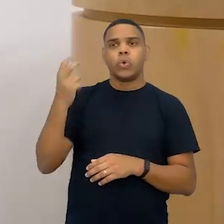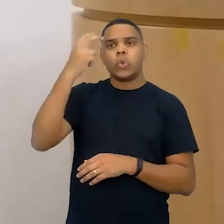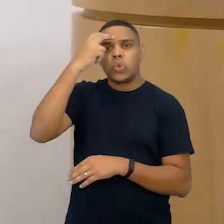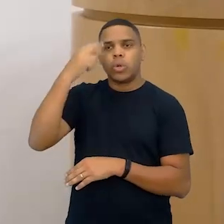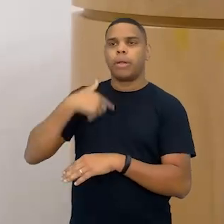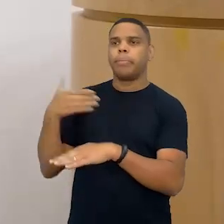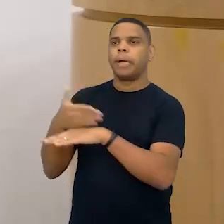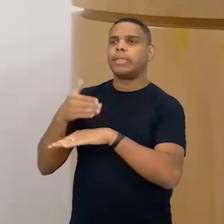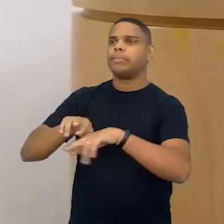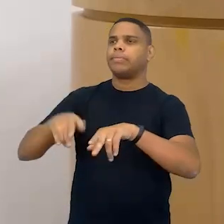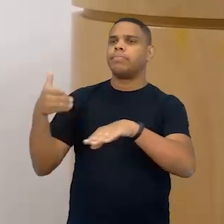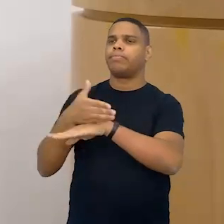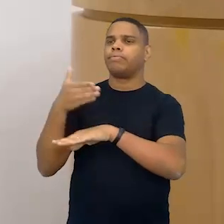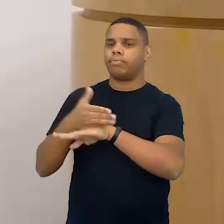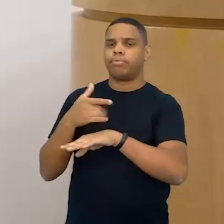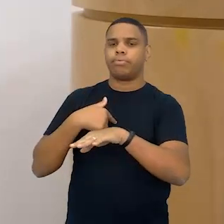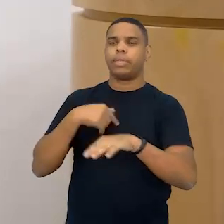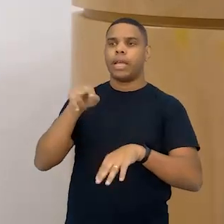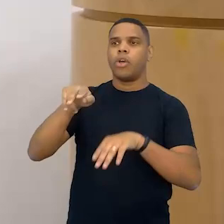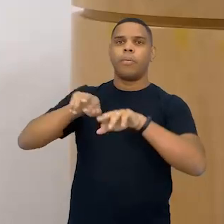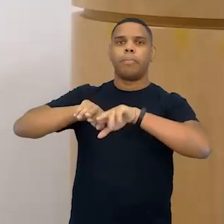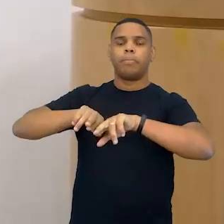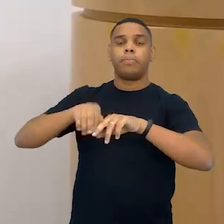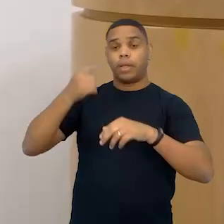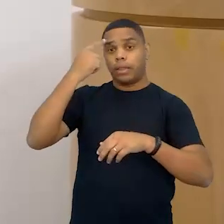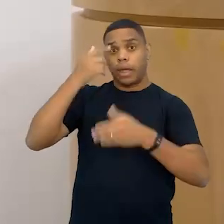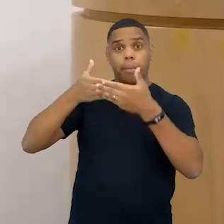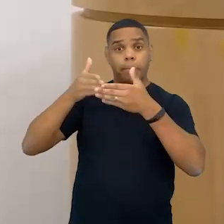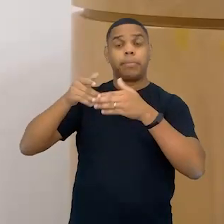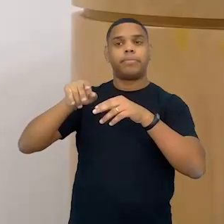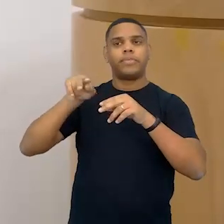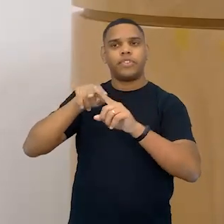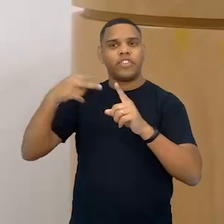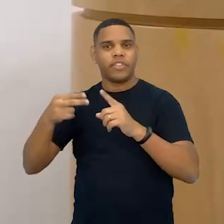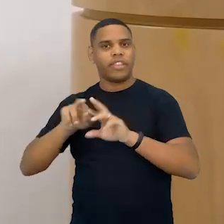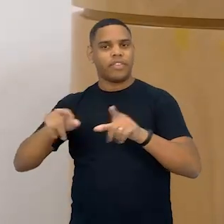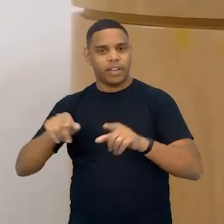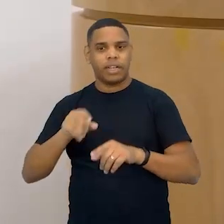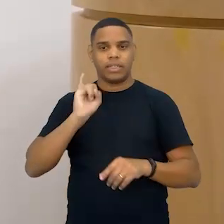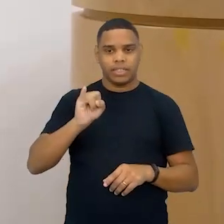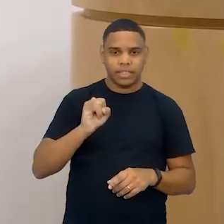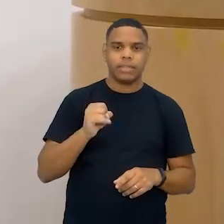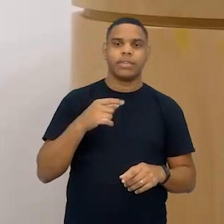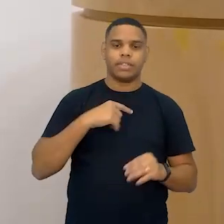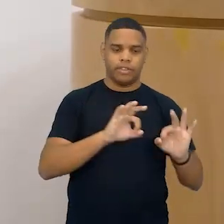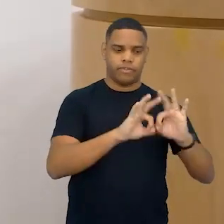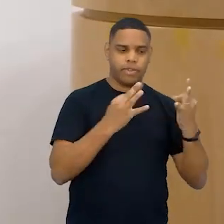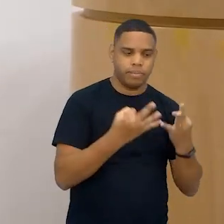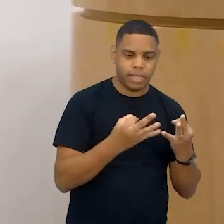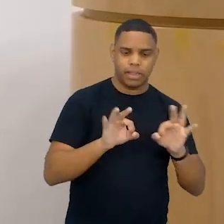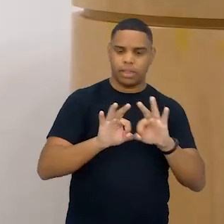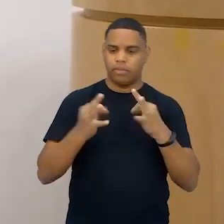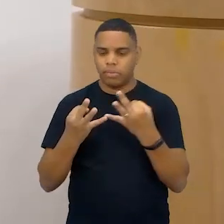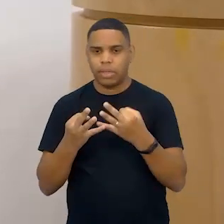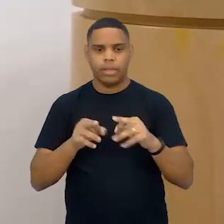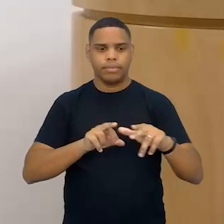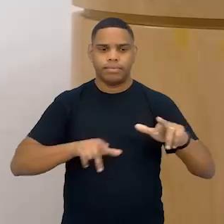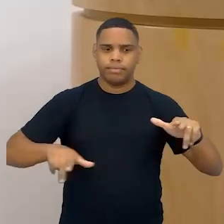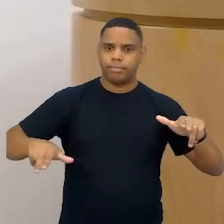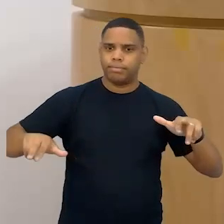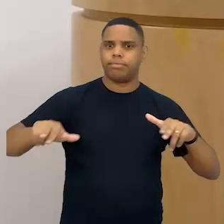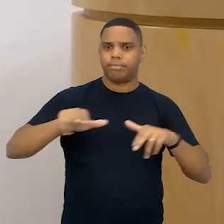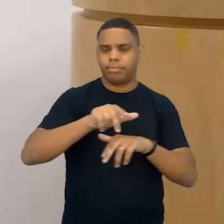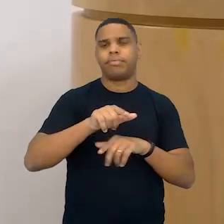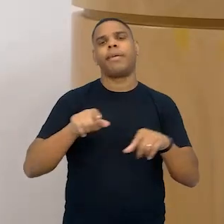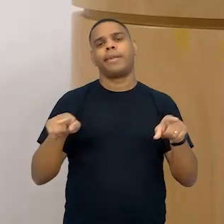culturais, eu vou produzir um olhar diferente. Se a gente tem constituições de famílias diferentes, a gente